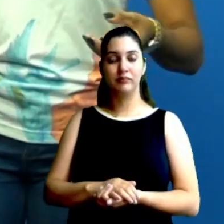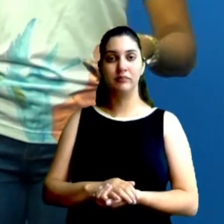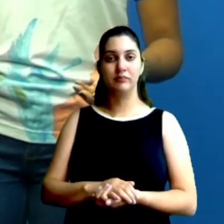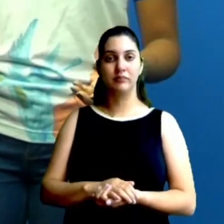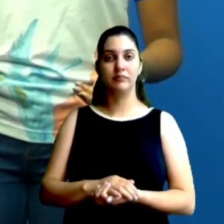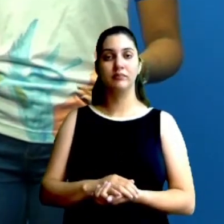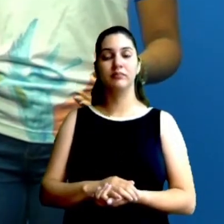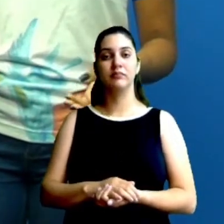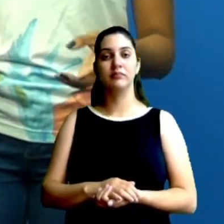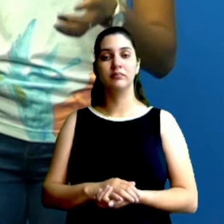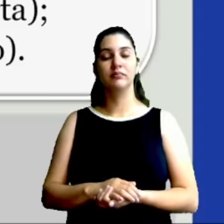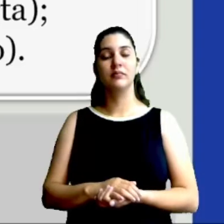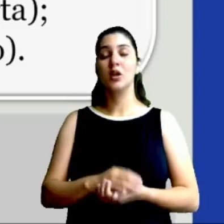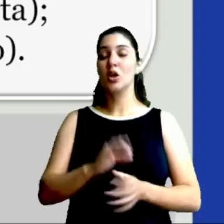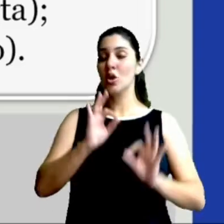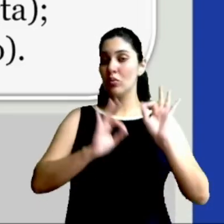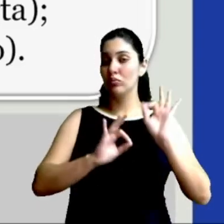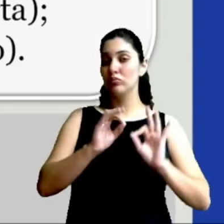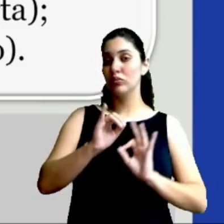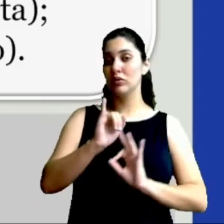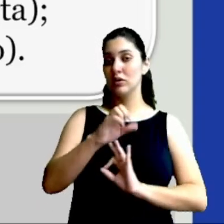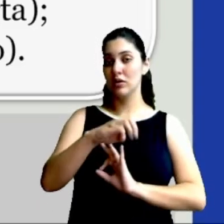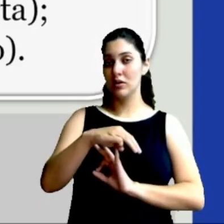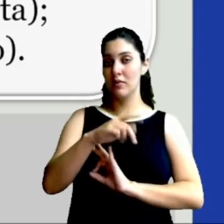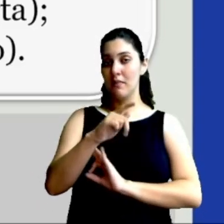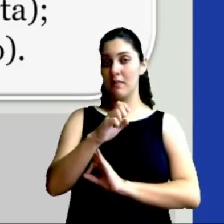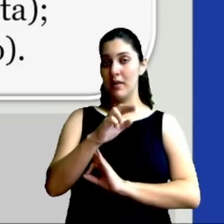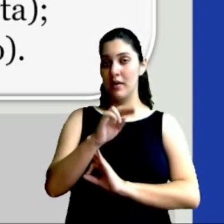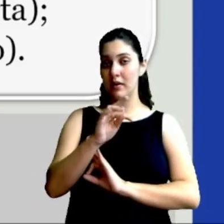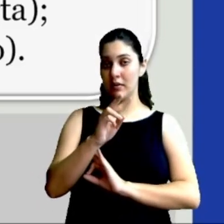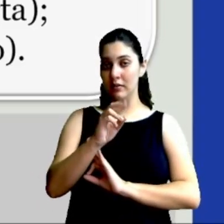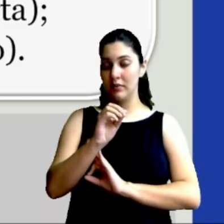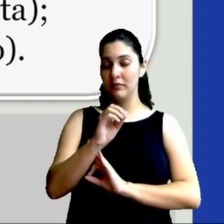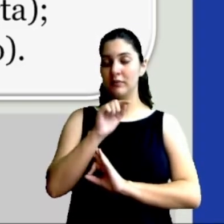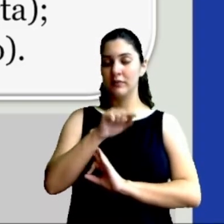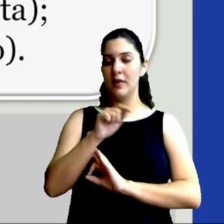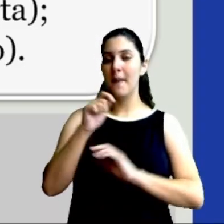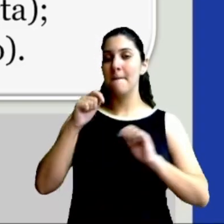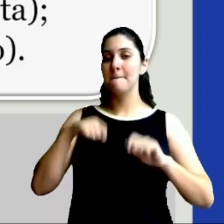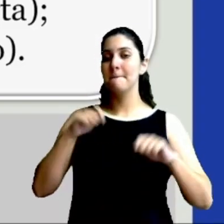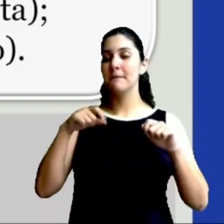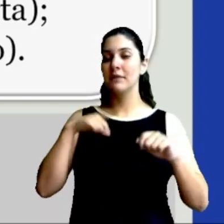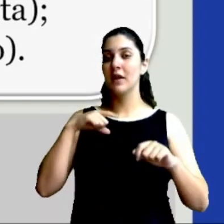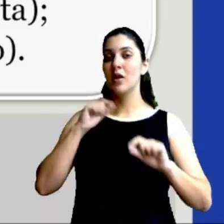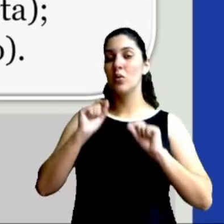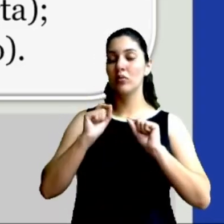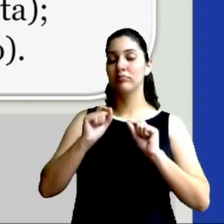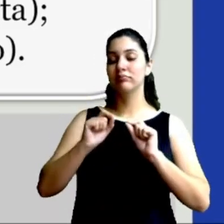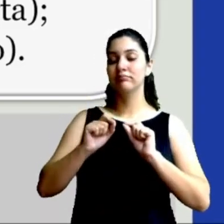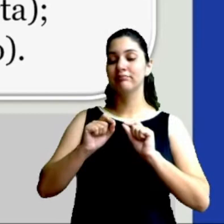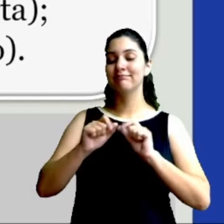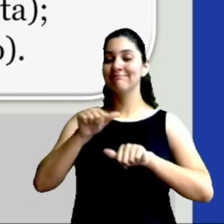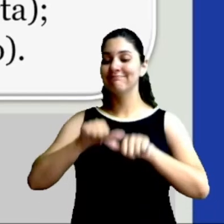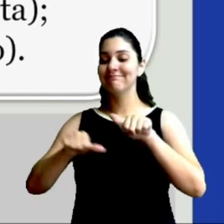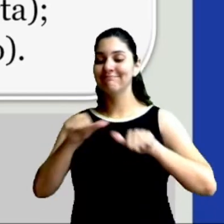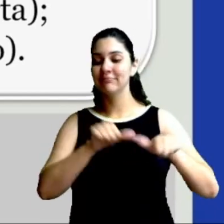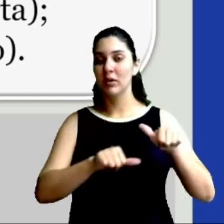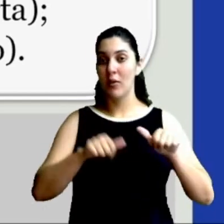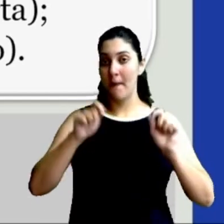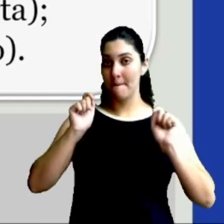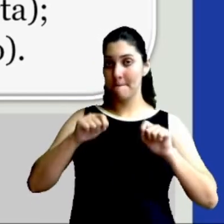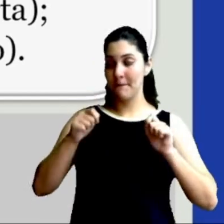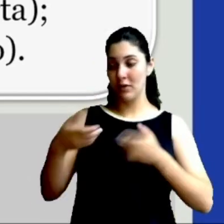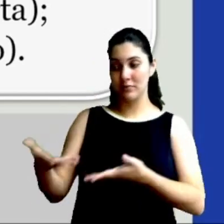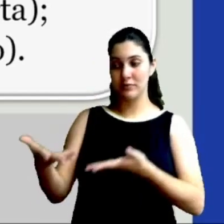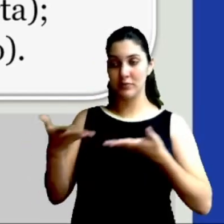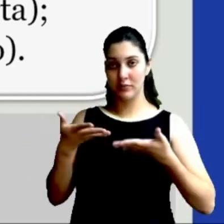form ou na forma imperativa. Gente, o imperativo, ele pode ter essas variações aí. Então, eu posso fazer um convite